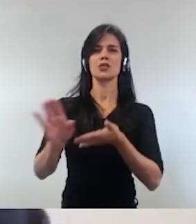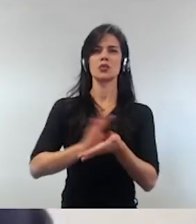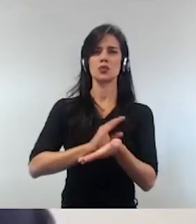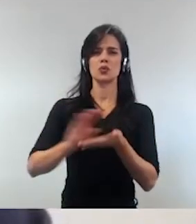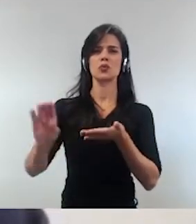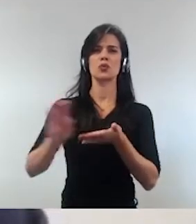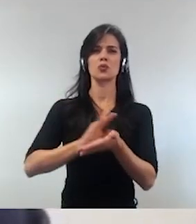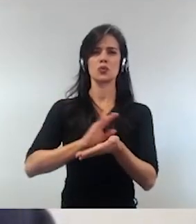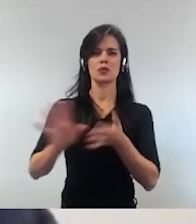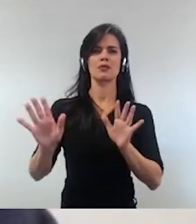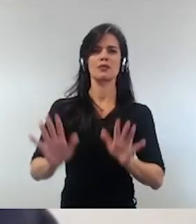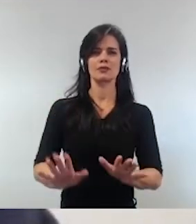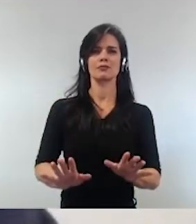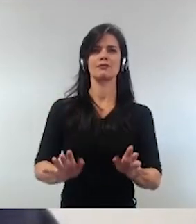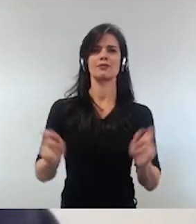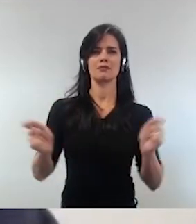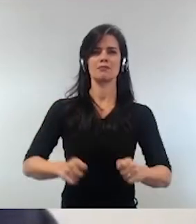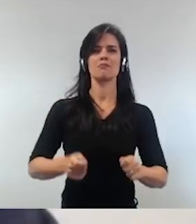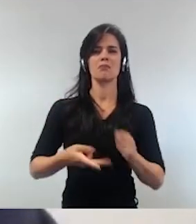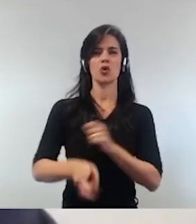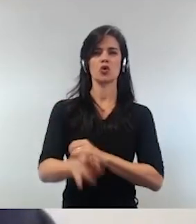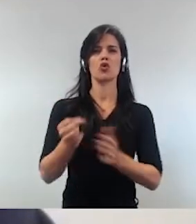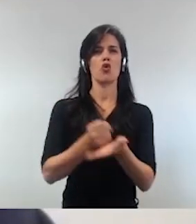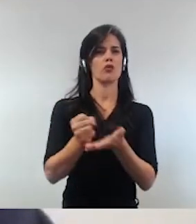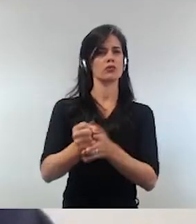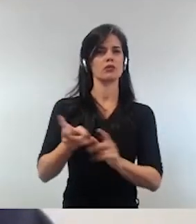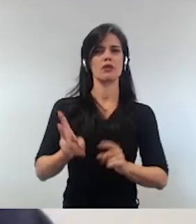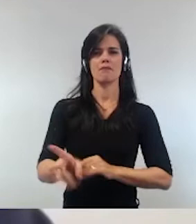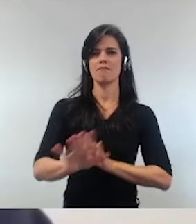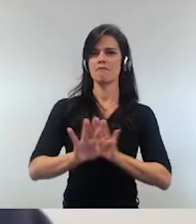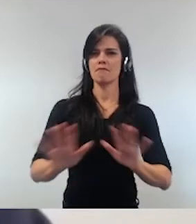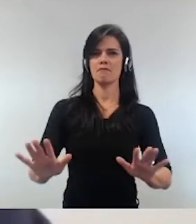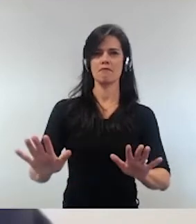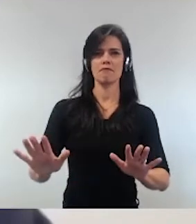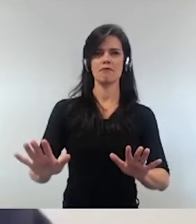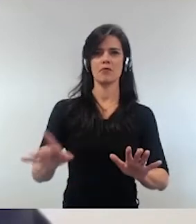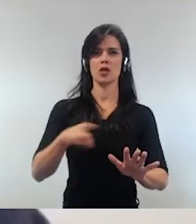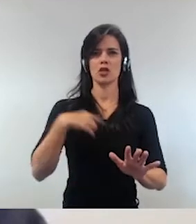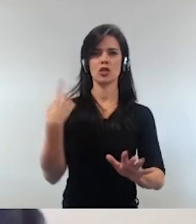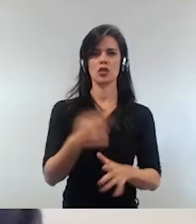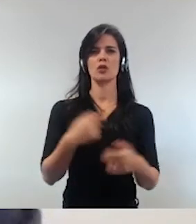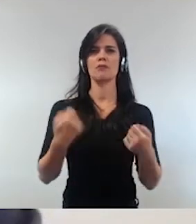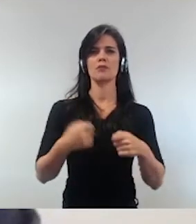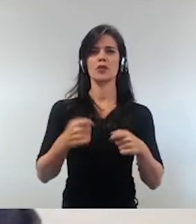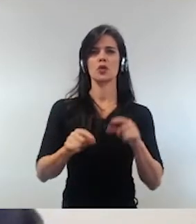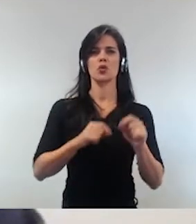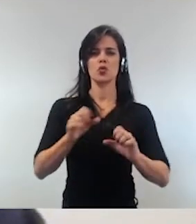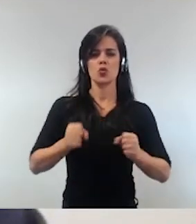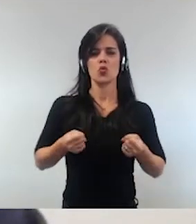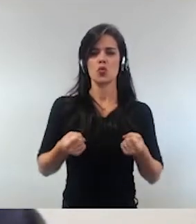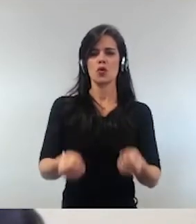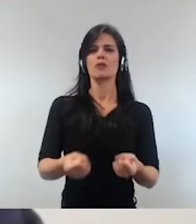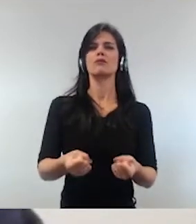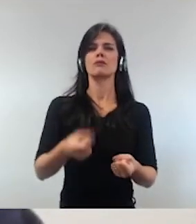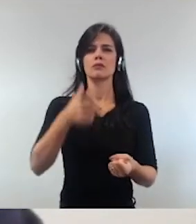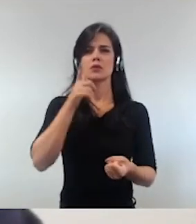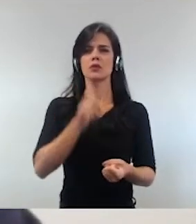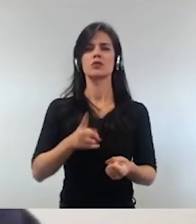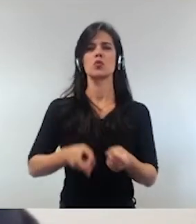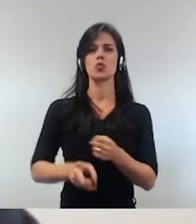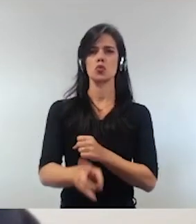Então, é fundamental a preservação desse contrato. Nós temos que lutar com todas as forças para que